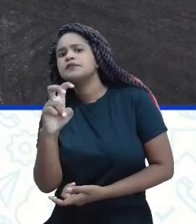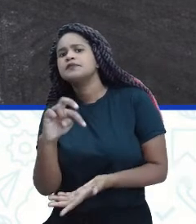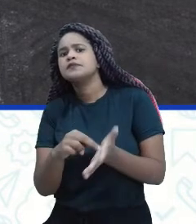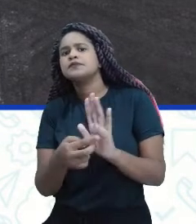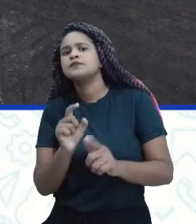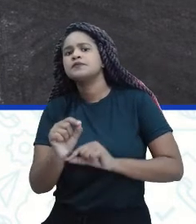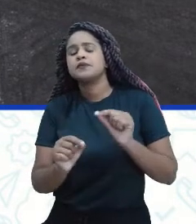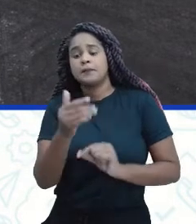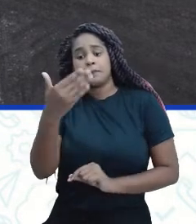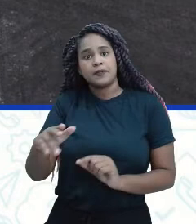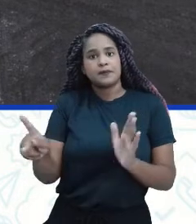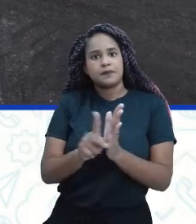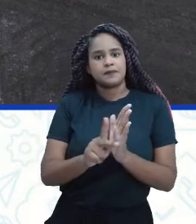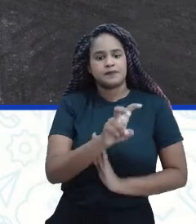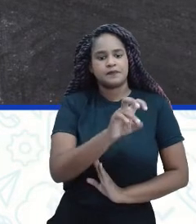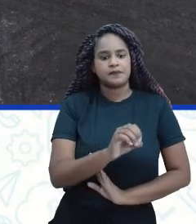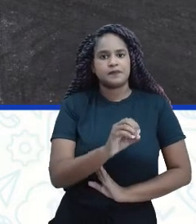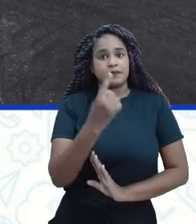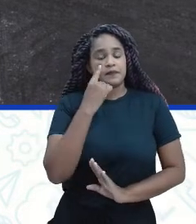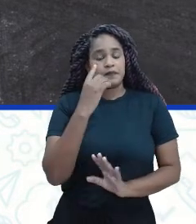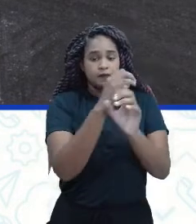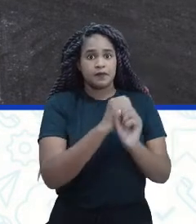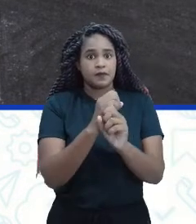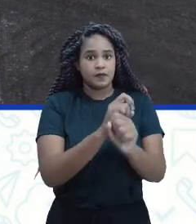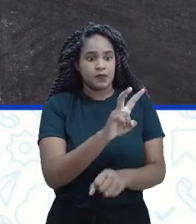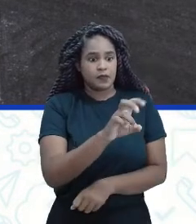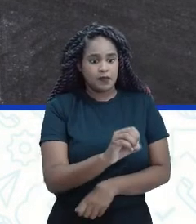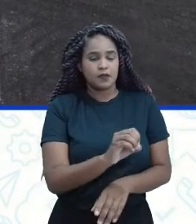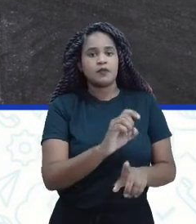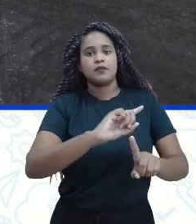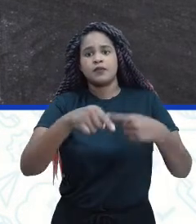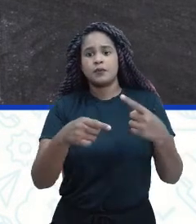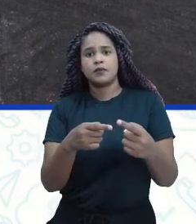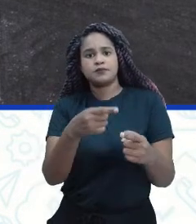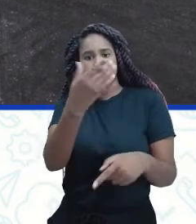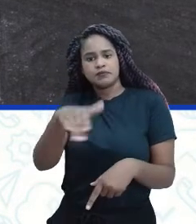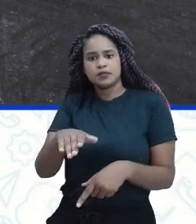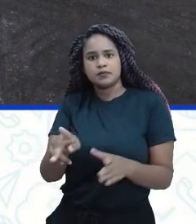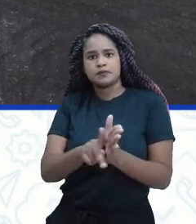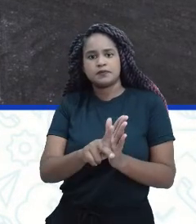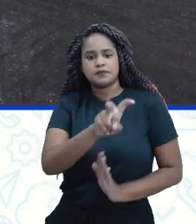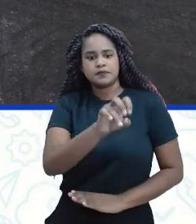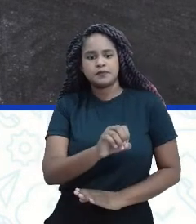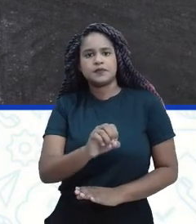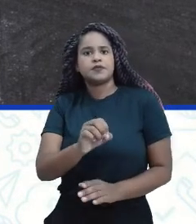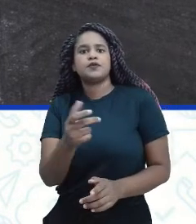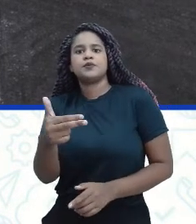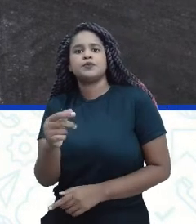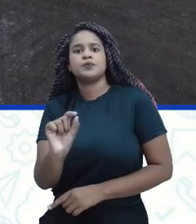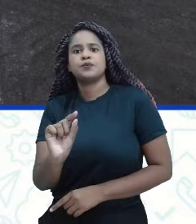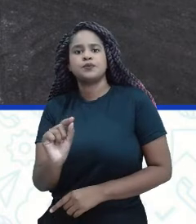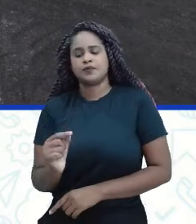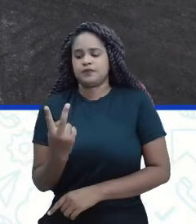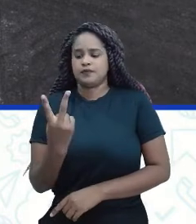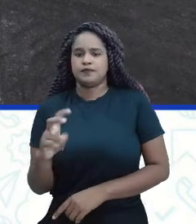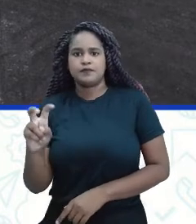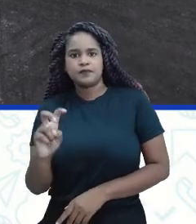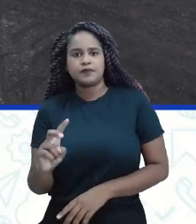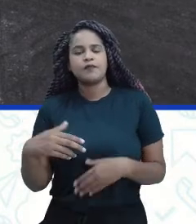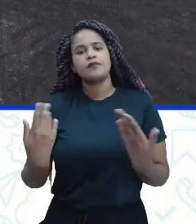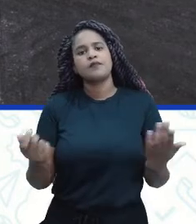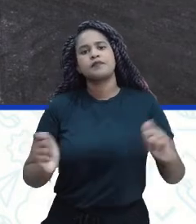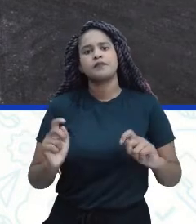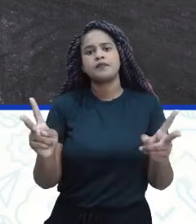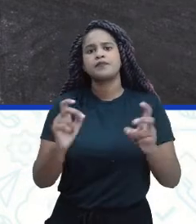metade, né? Calculei 50, calculo metade de 50 que vai dar 25. E aí a gente começa a perceber que,